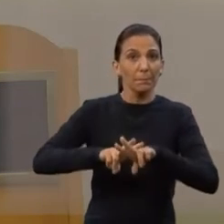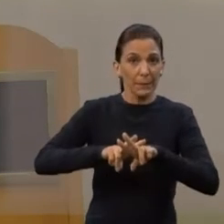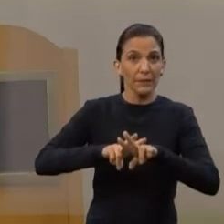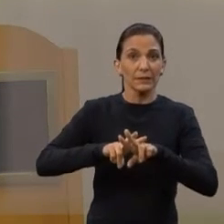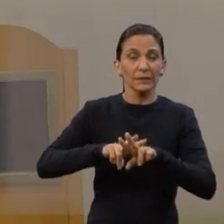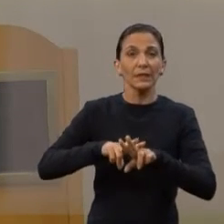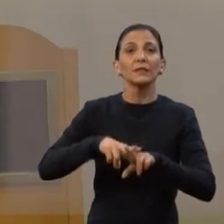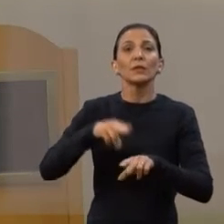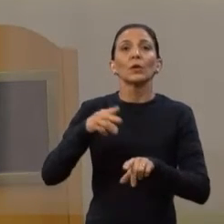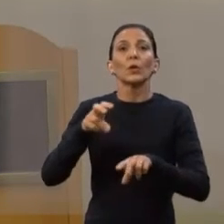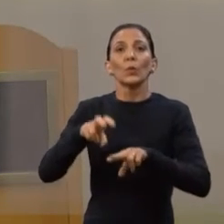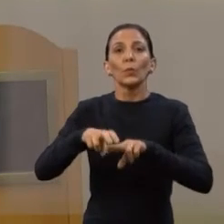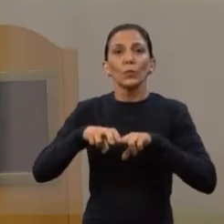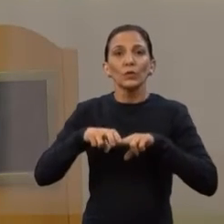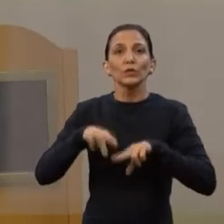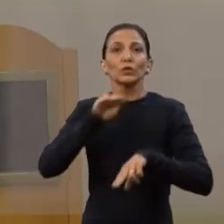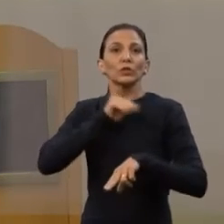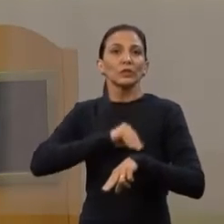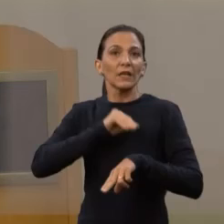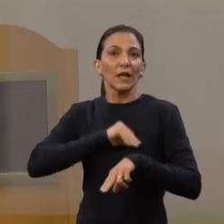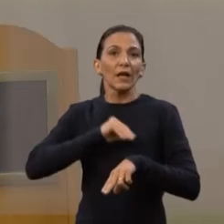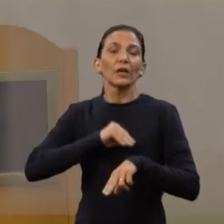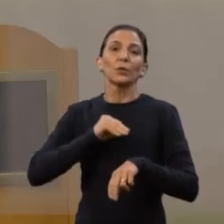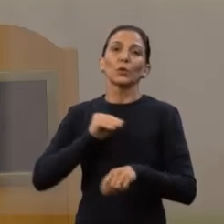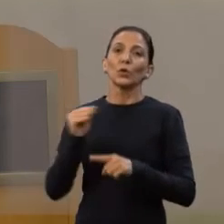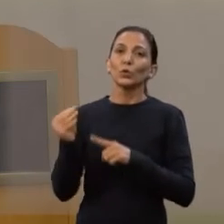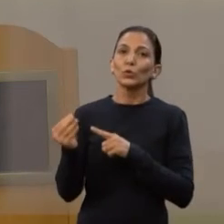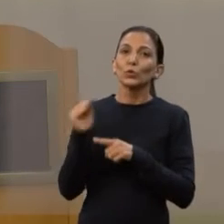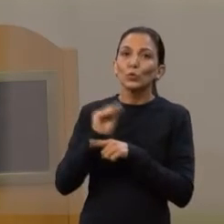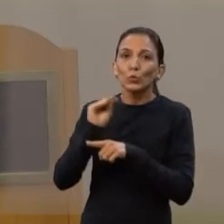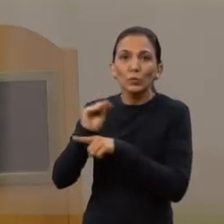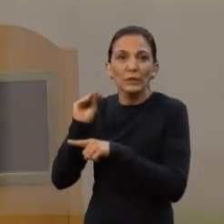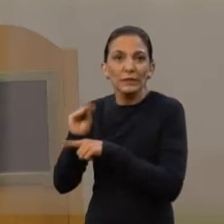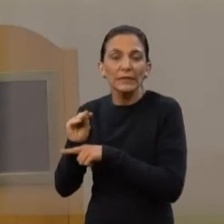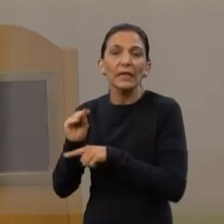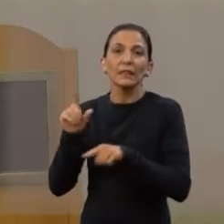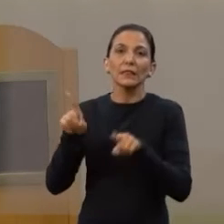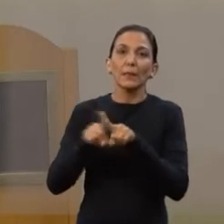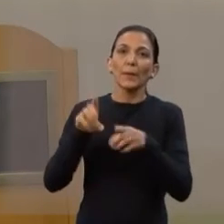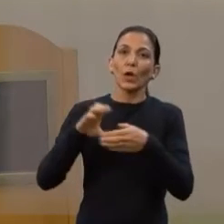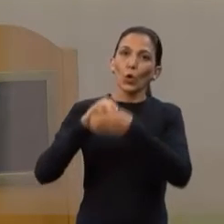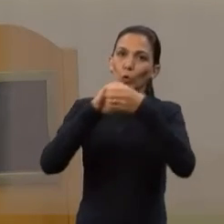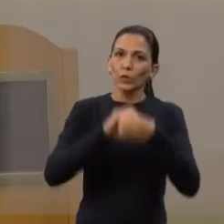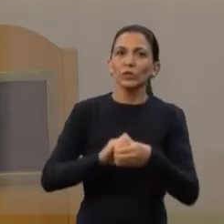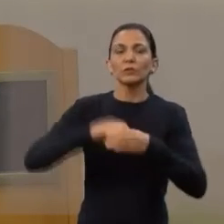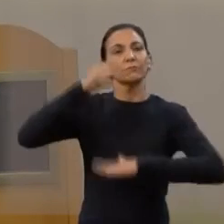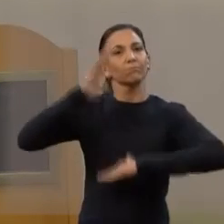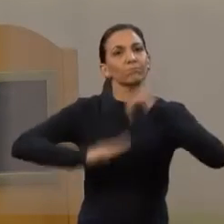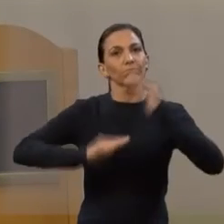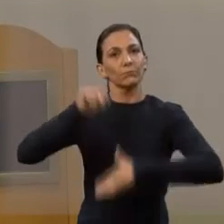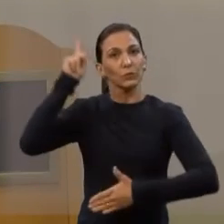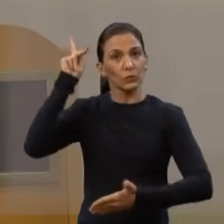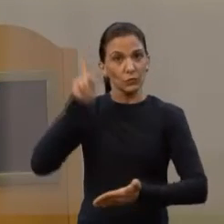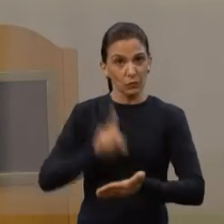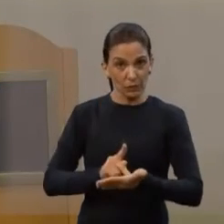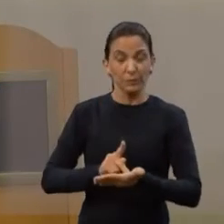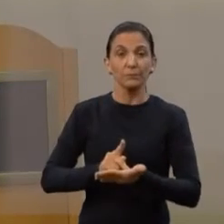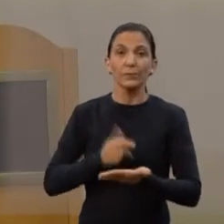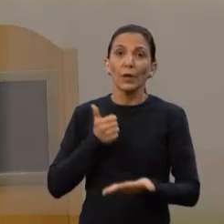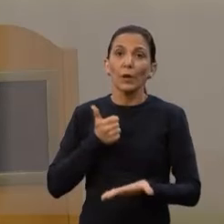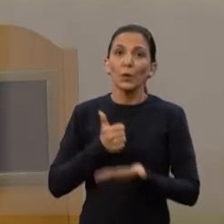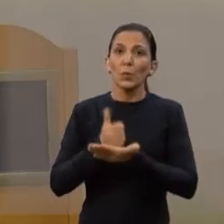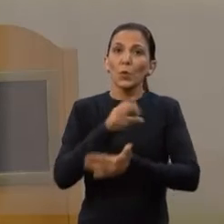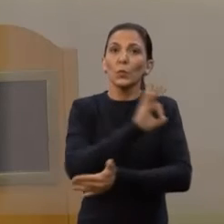elas possam ter a renda necessária para se manter e fazer com que as cooperativas dem certo então este suporte da